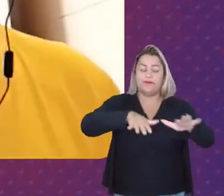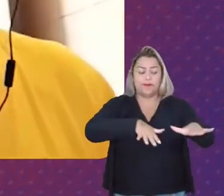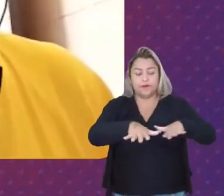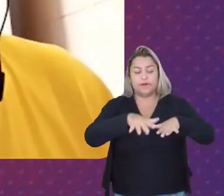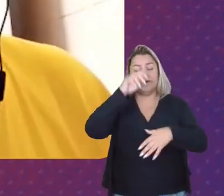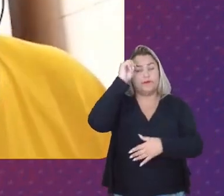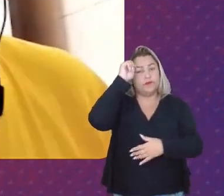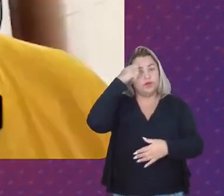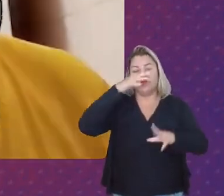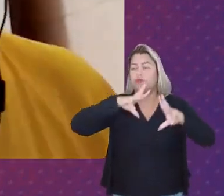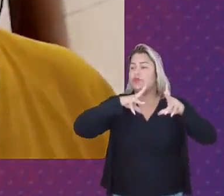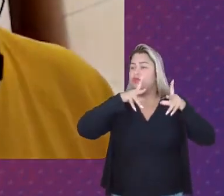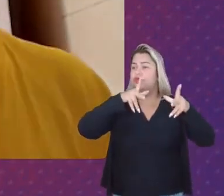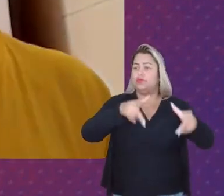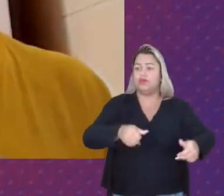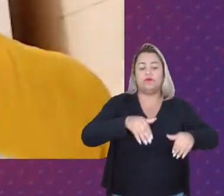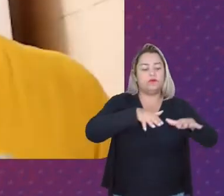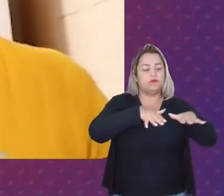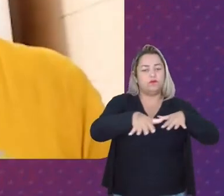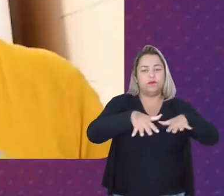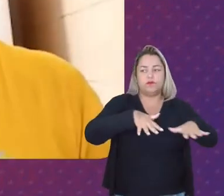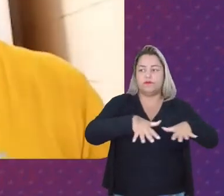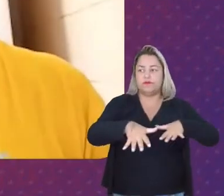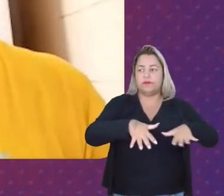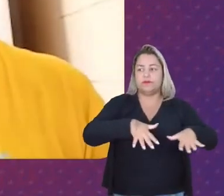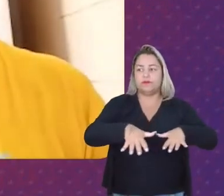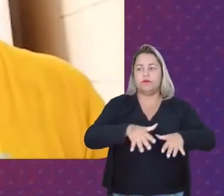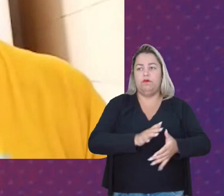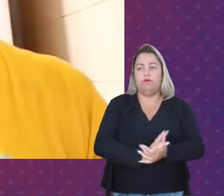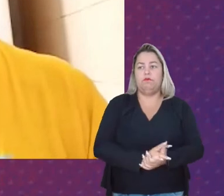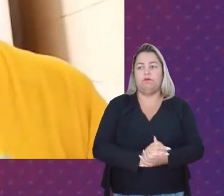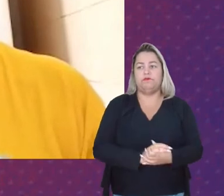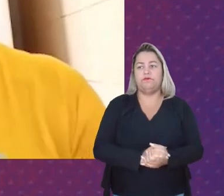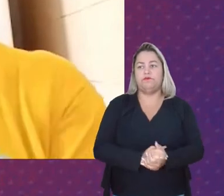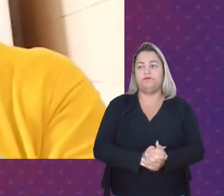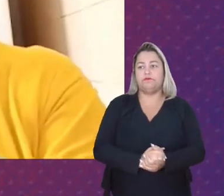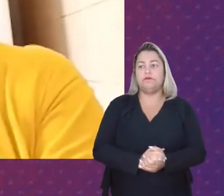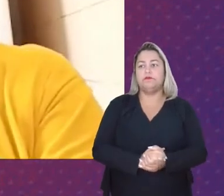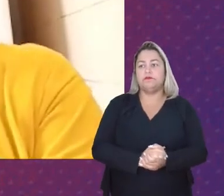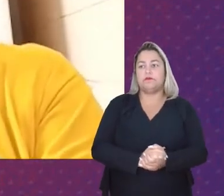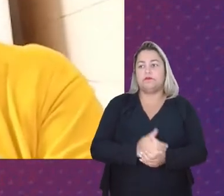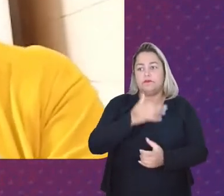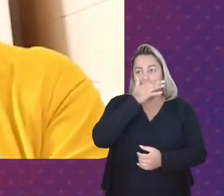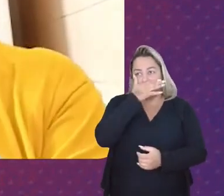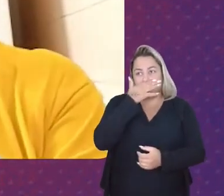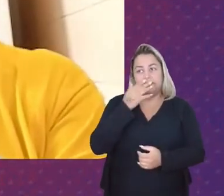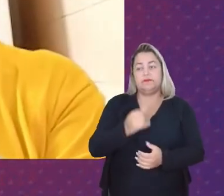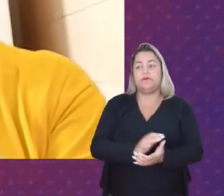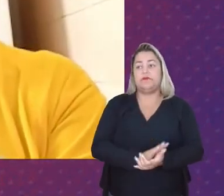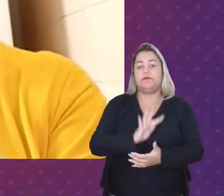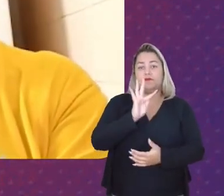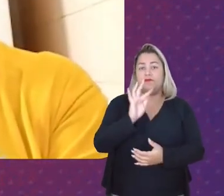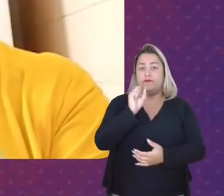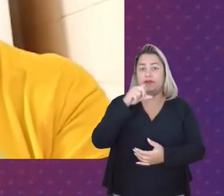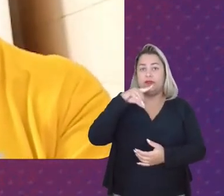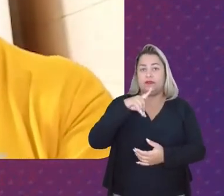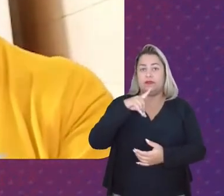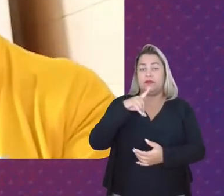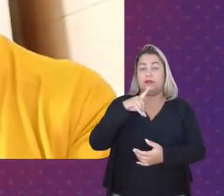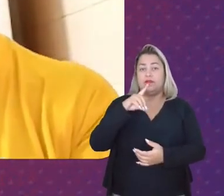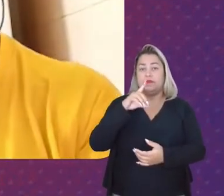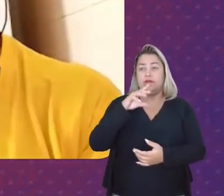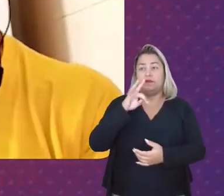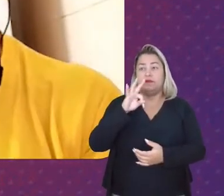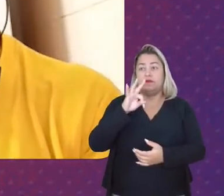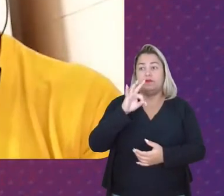negro, de todos os movimentos. E nessa da gente, a FENATRAD foi representada através da